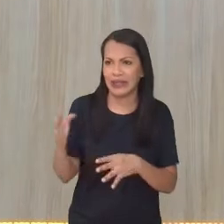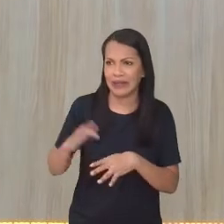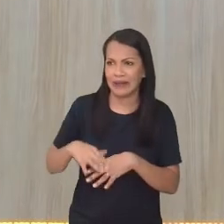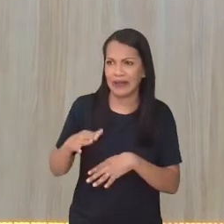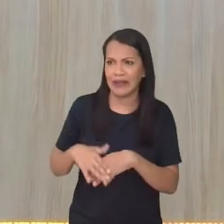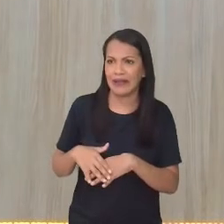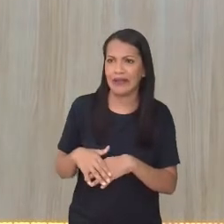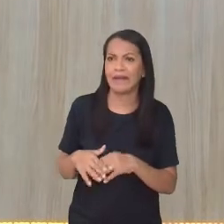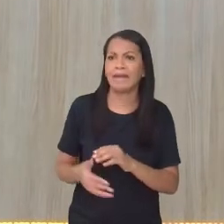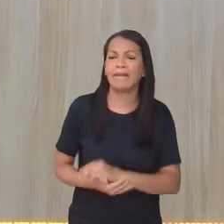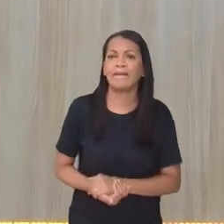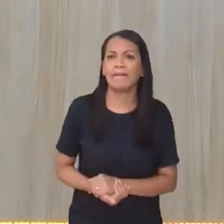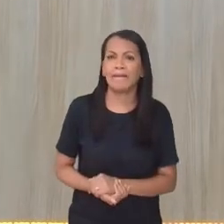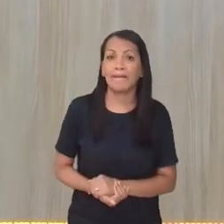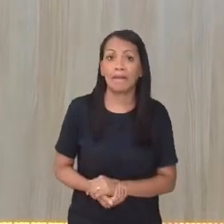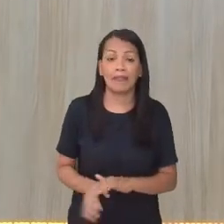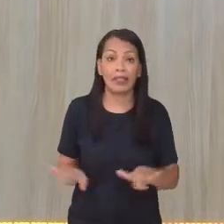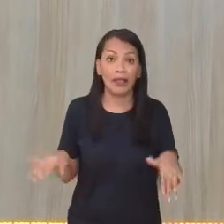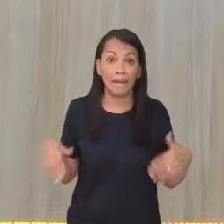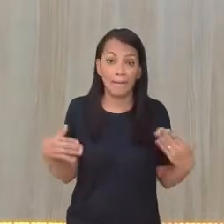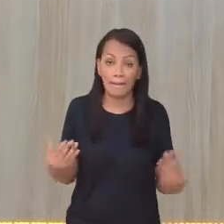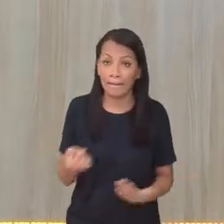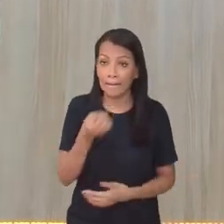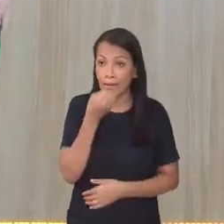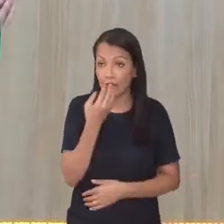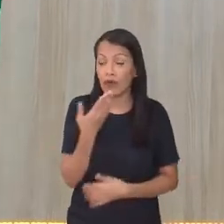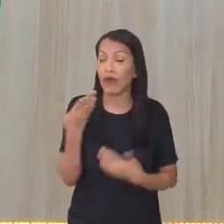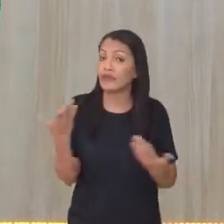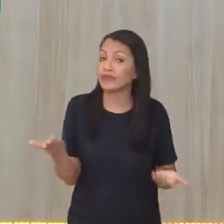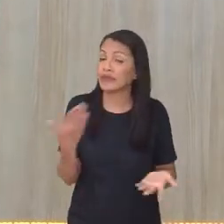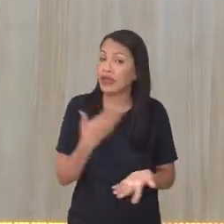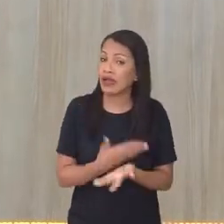de matemática. Bom, aqui eu vou